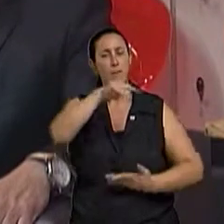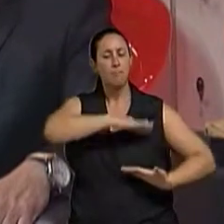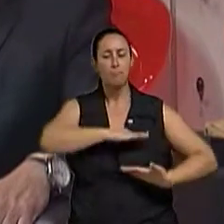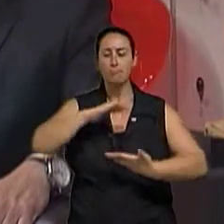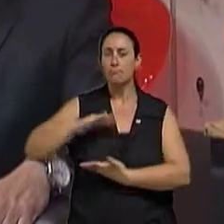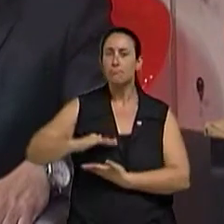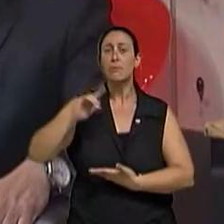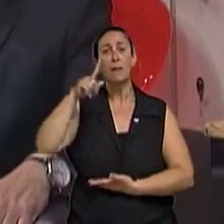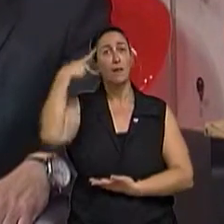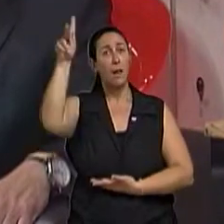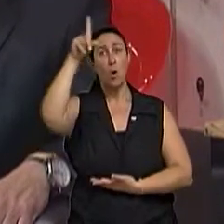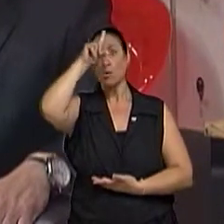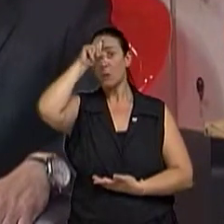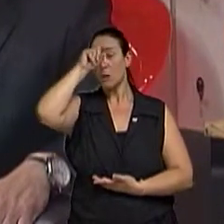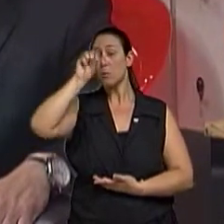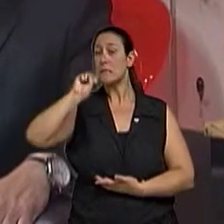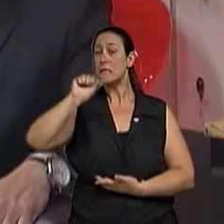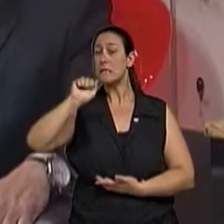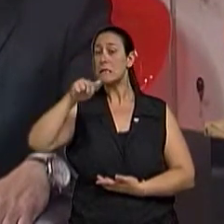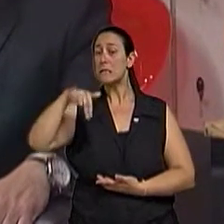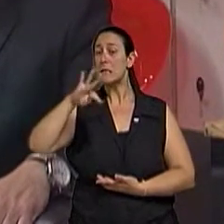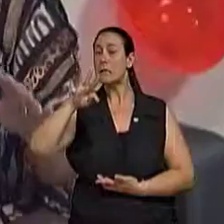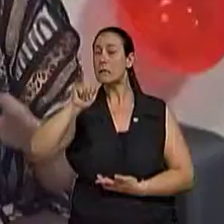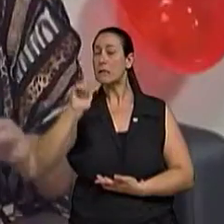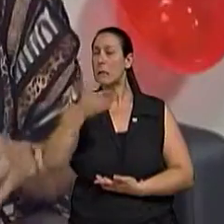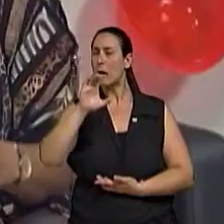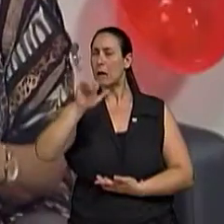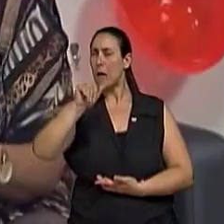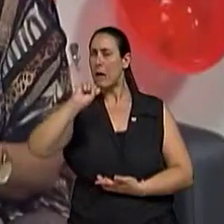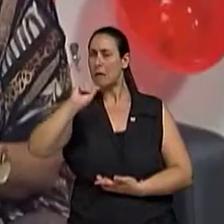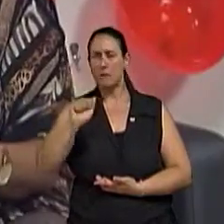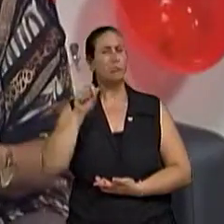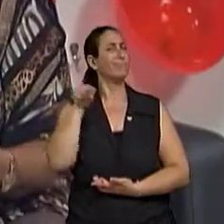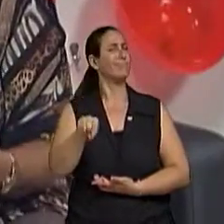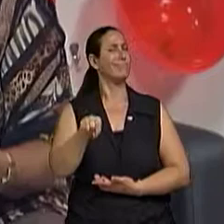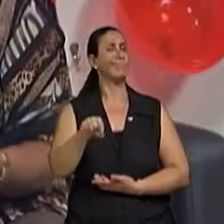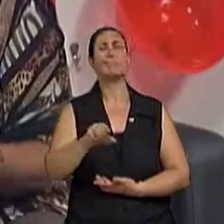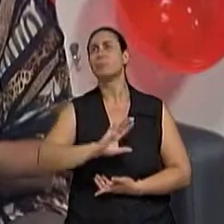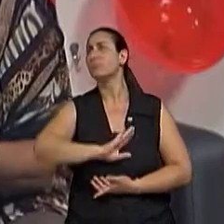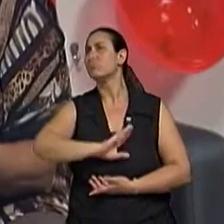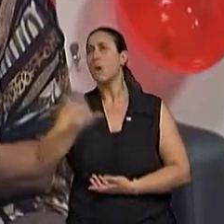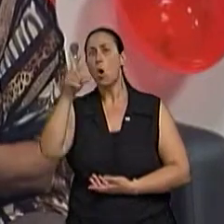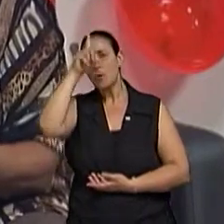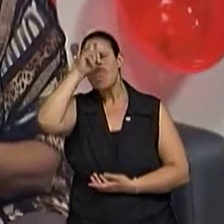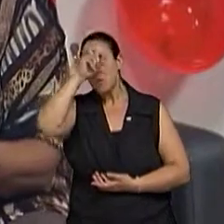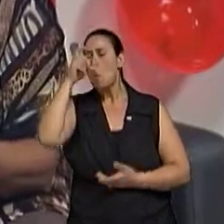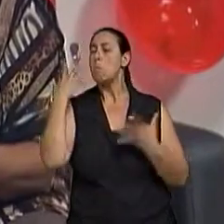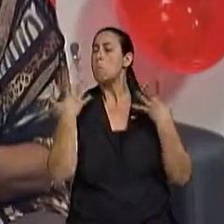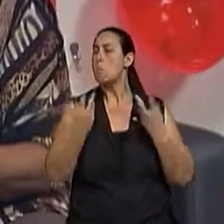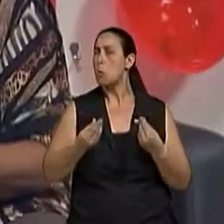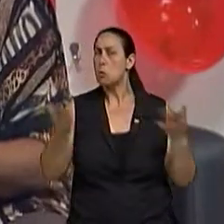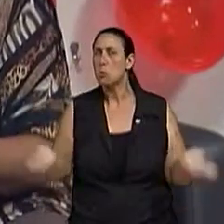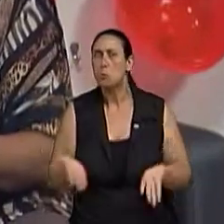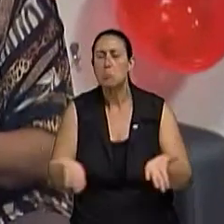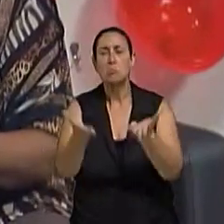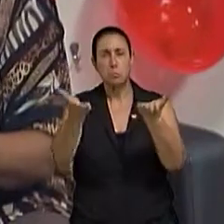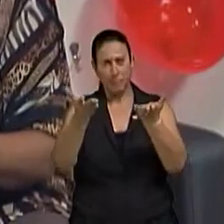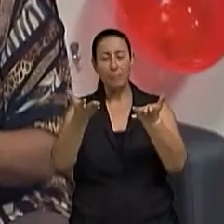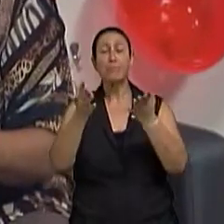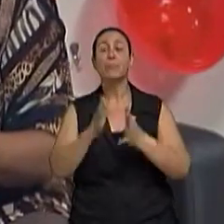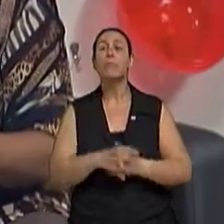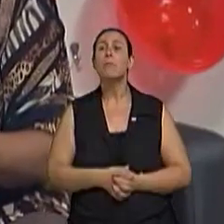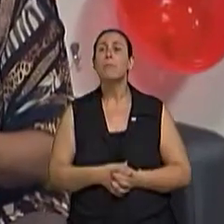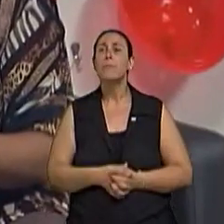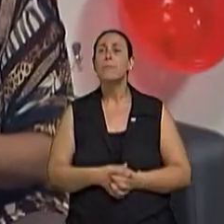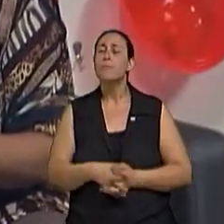e lá da Santa Casa, né? Santa Casa sempre ponteando também muitos aspectos aqui da nossa medicina.